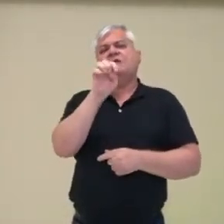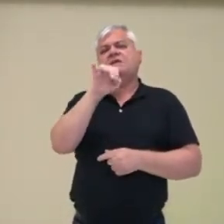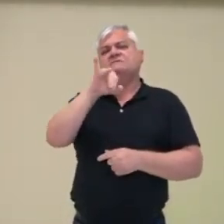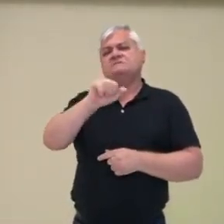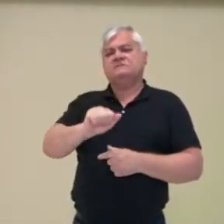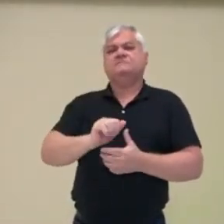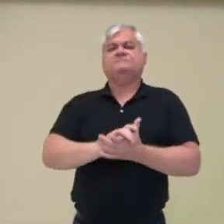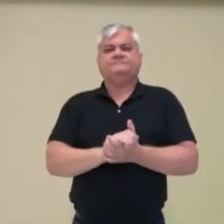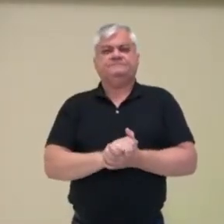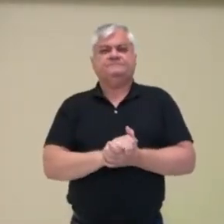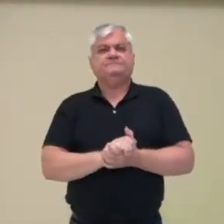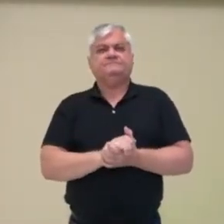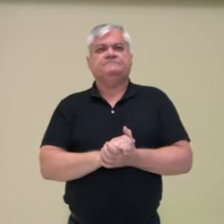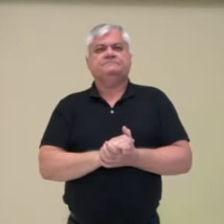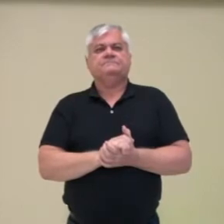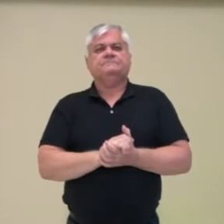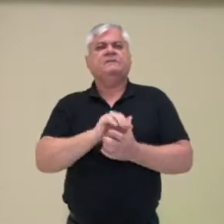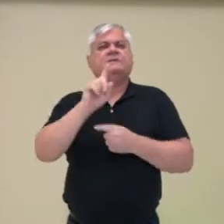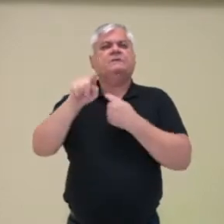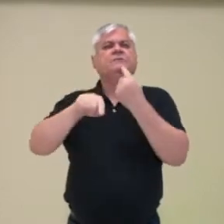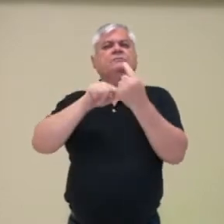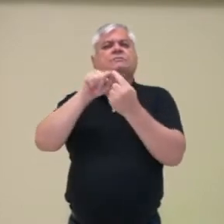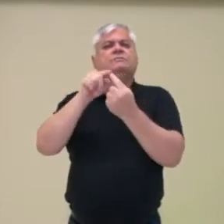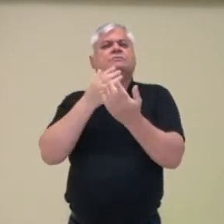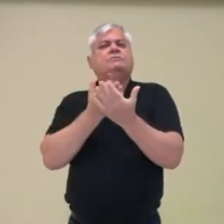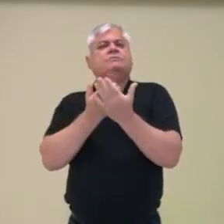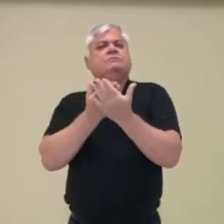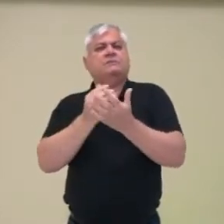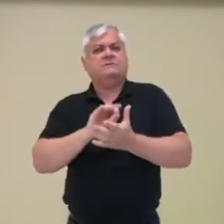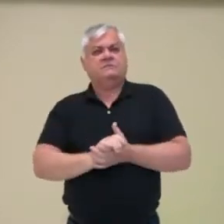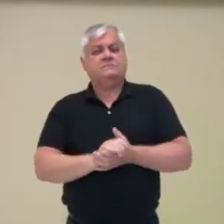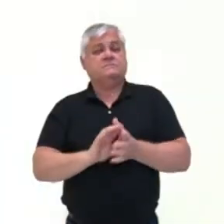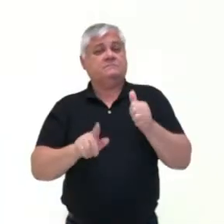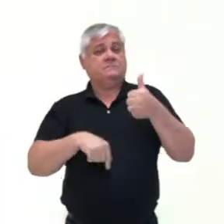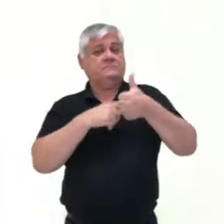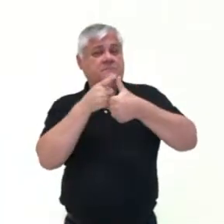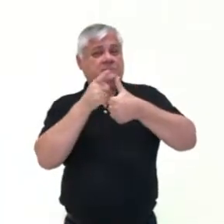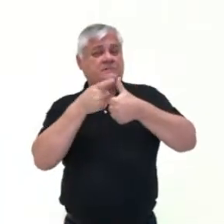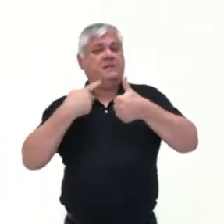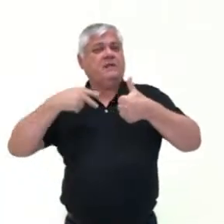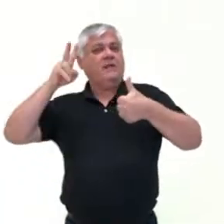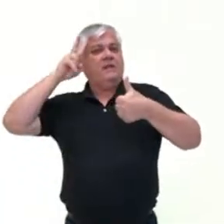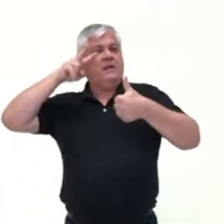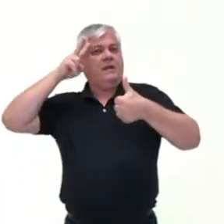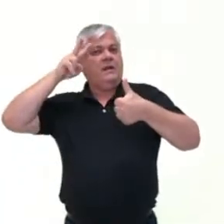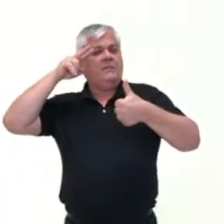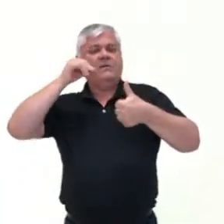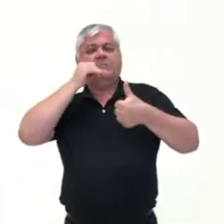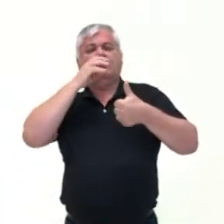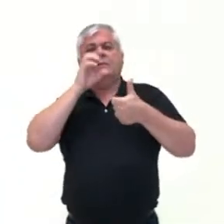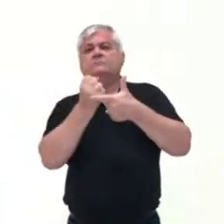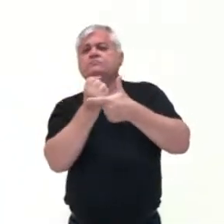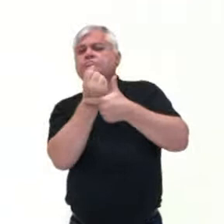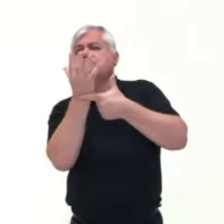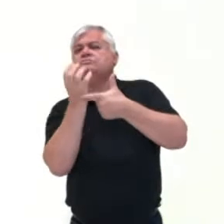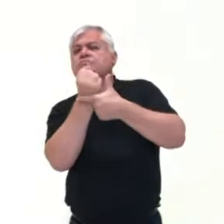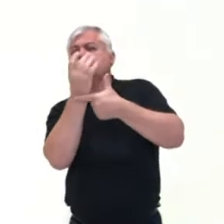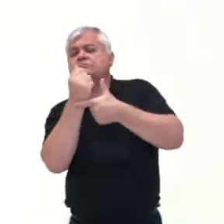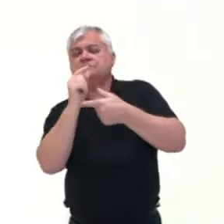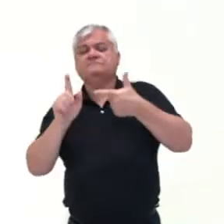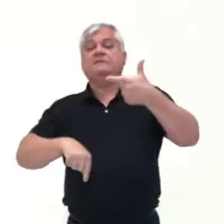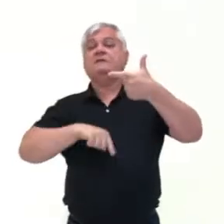fracionário. Tá? Os objetivos da nossa aula. Primeiro, relembrar as propriedades da potência.